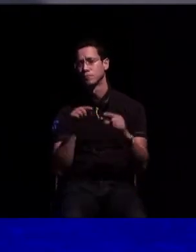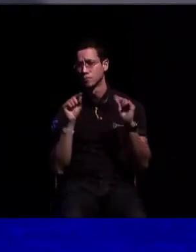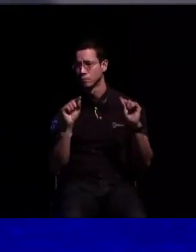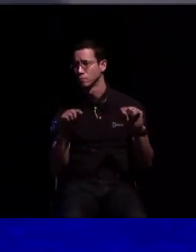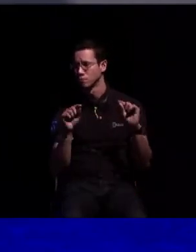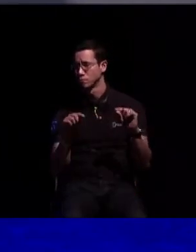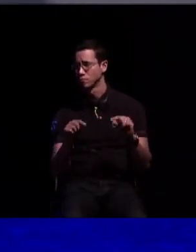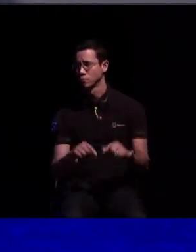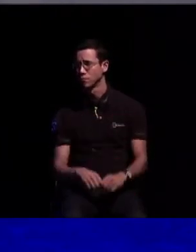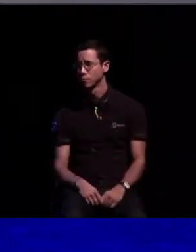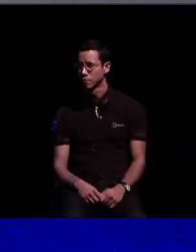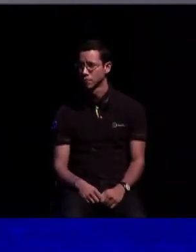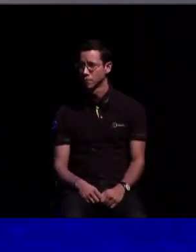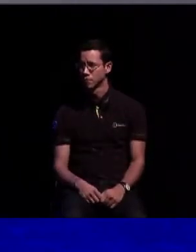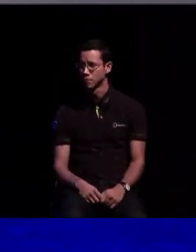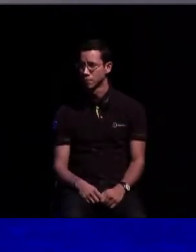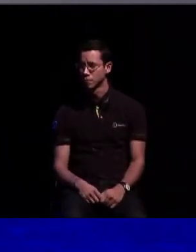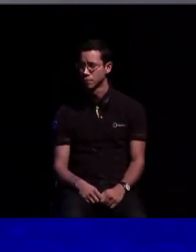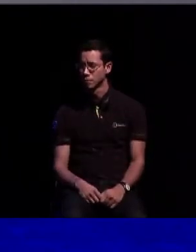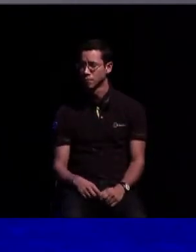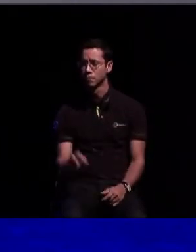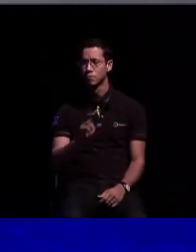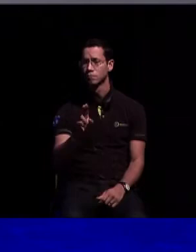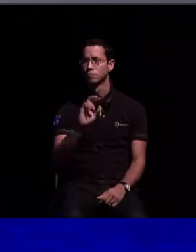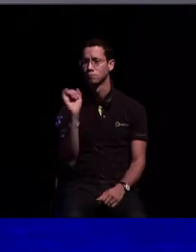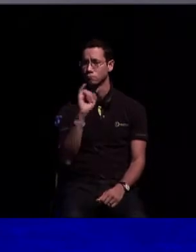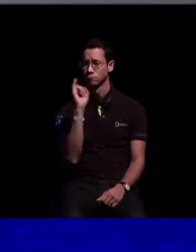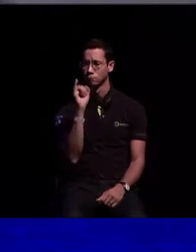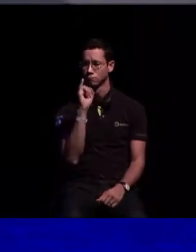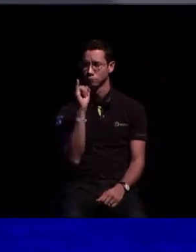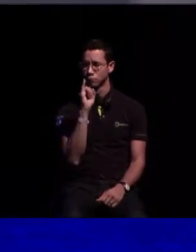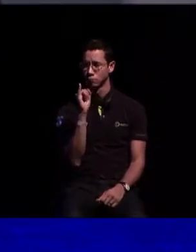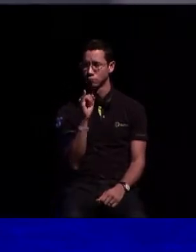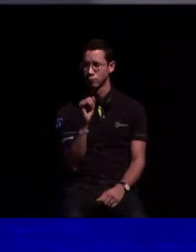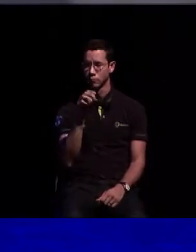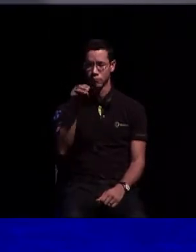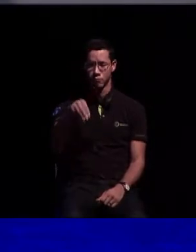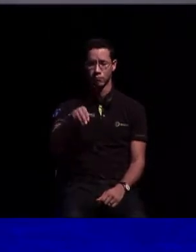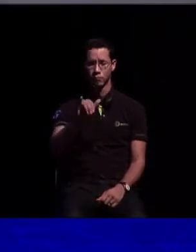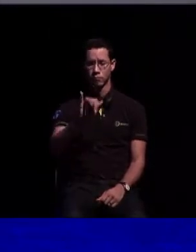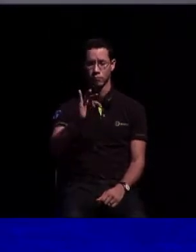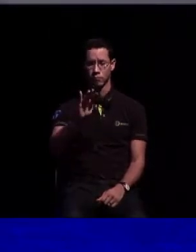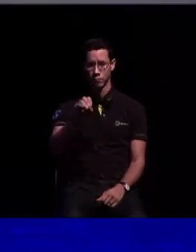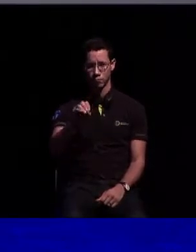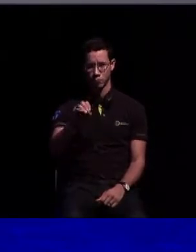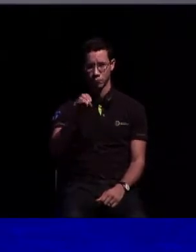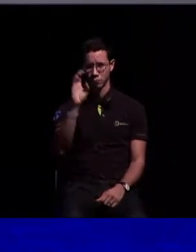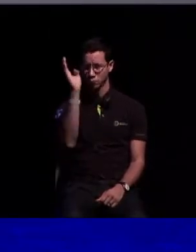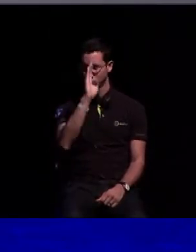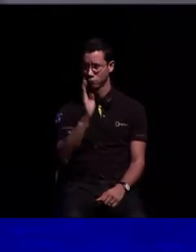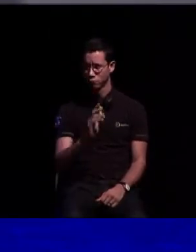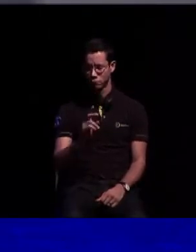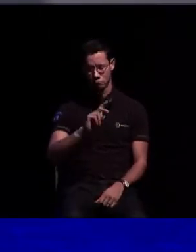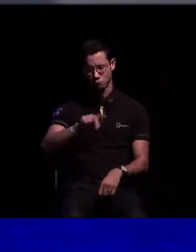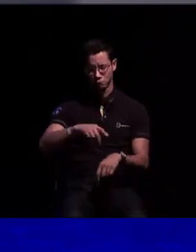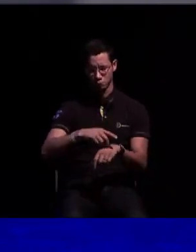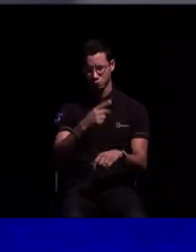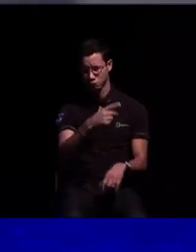com um ponto que eu acho extremamente importante, que é como os mitos nacionais aí vão, de algum